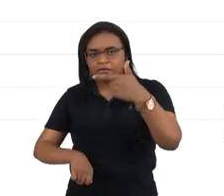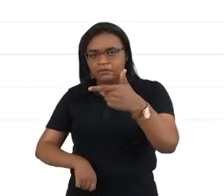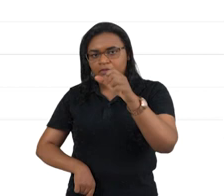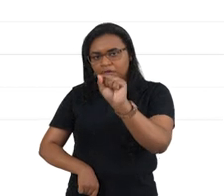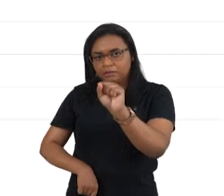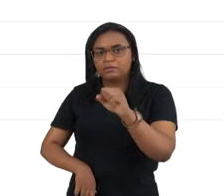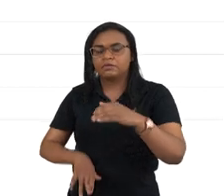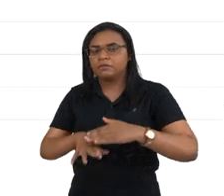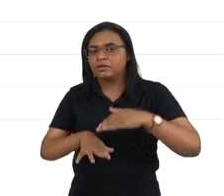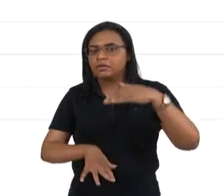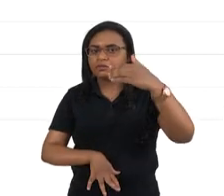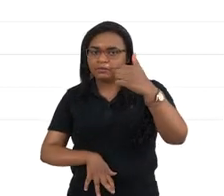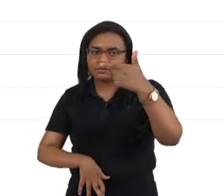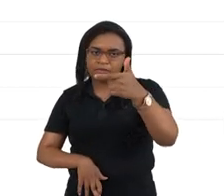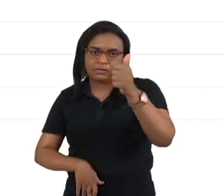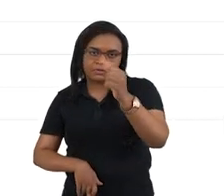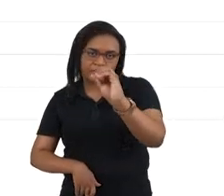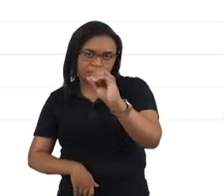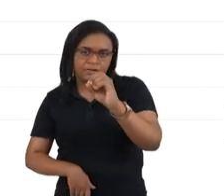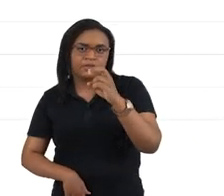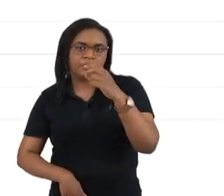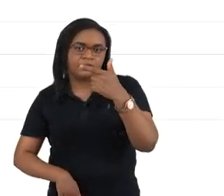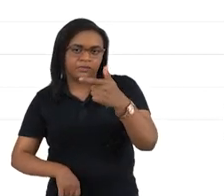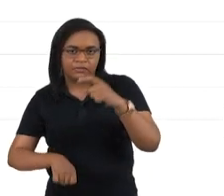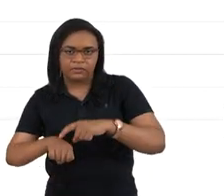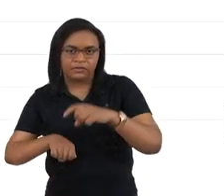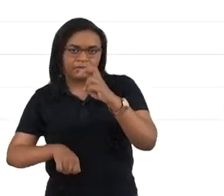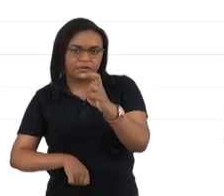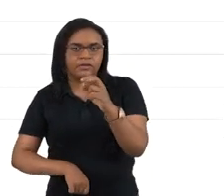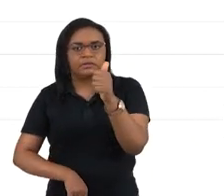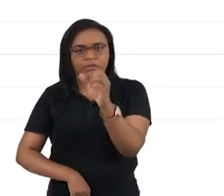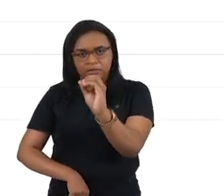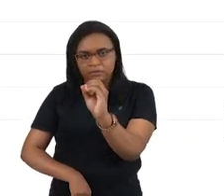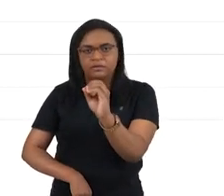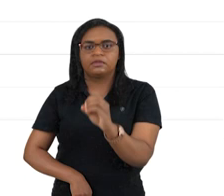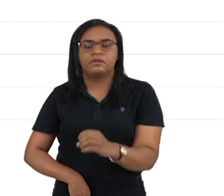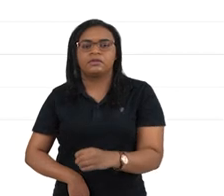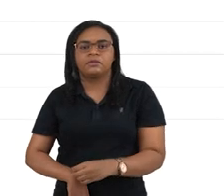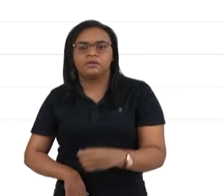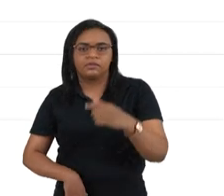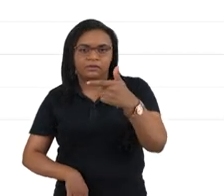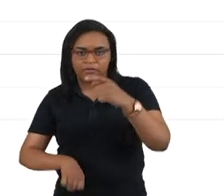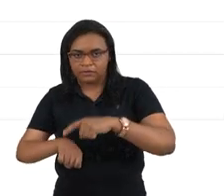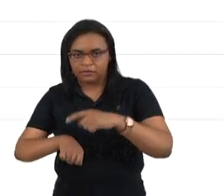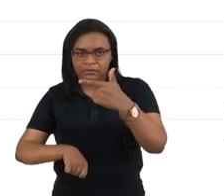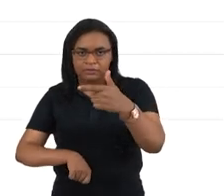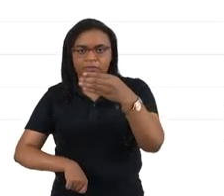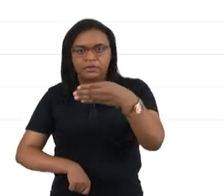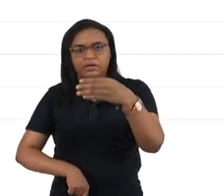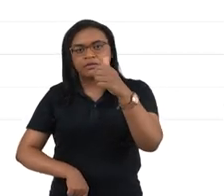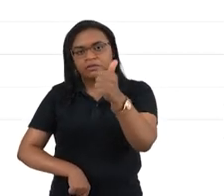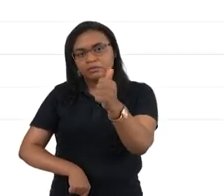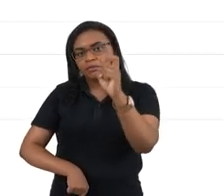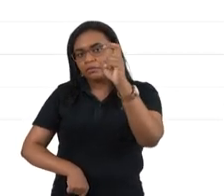10. 2 vezes 5 dá 10, 10 vai 1. 2 vezes 2, 4 e 1, 5. 0,